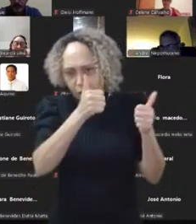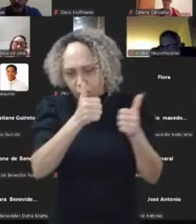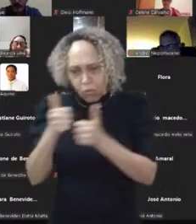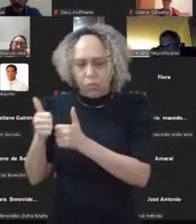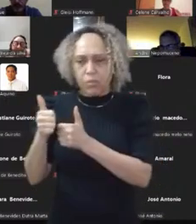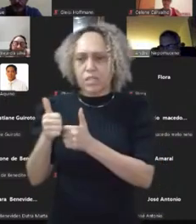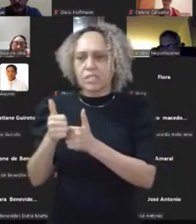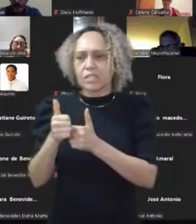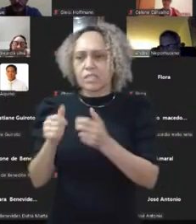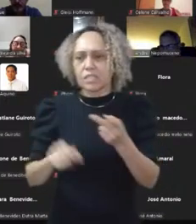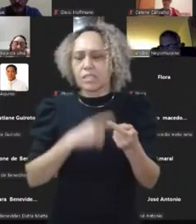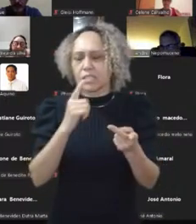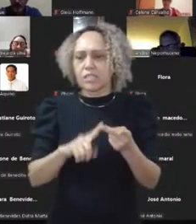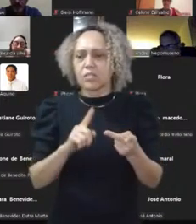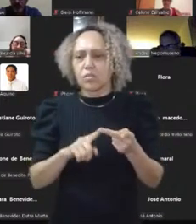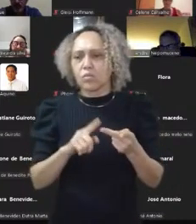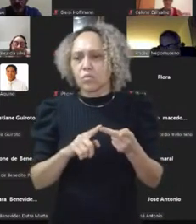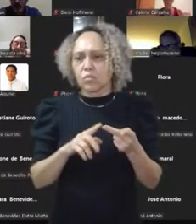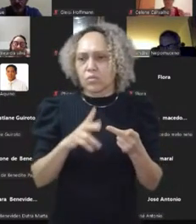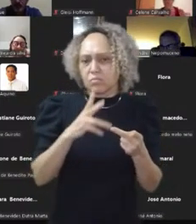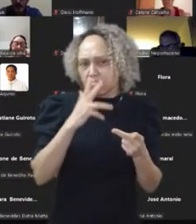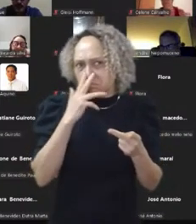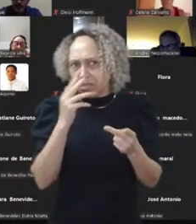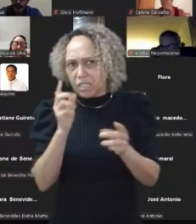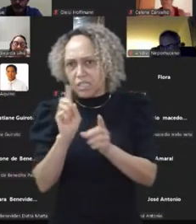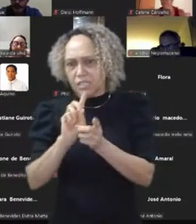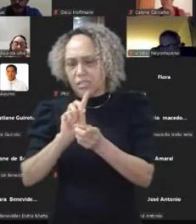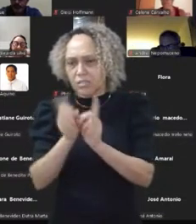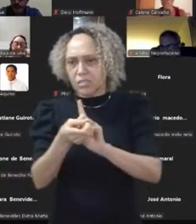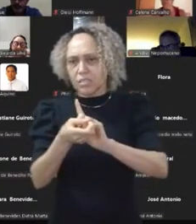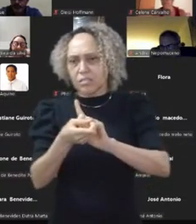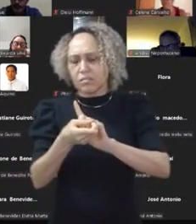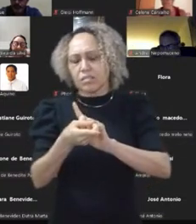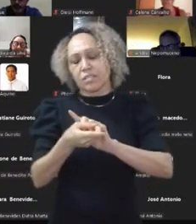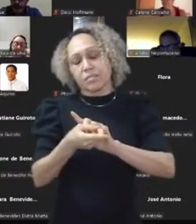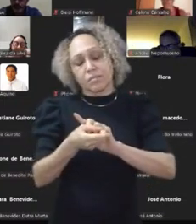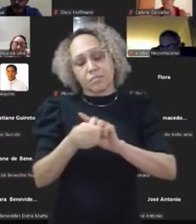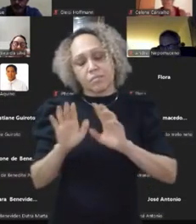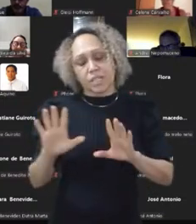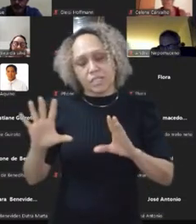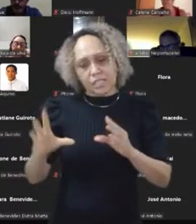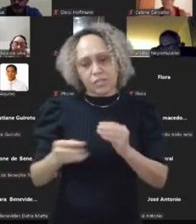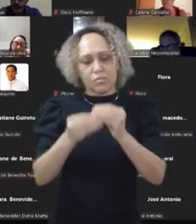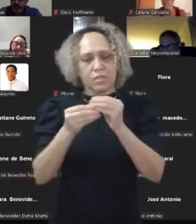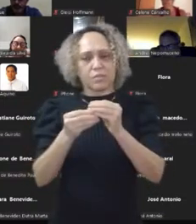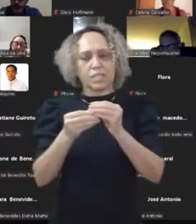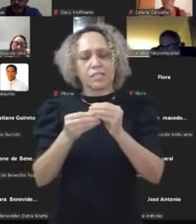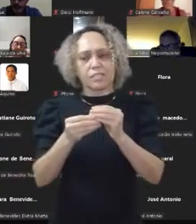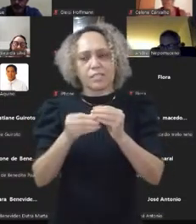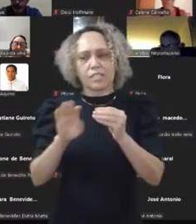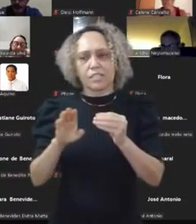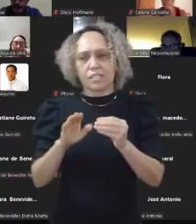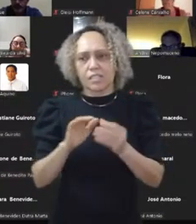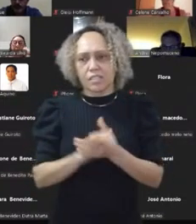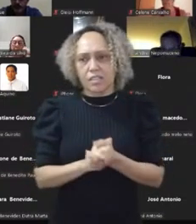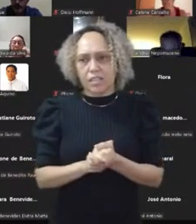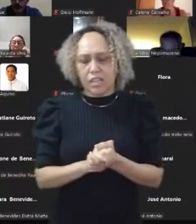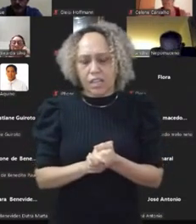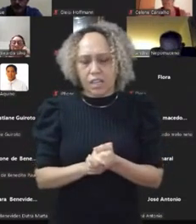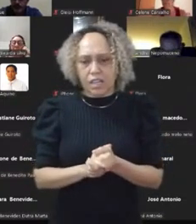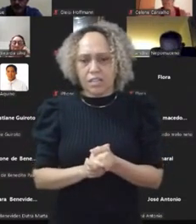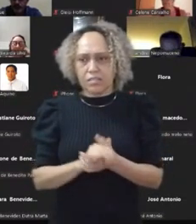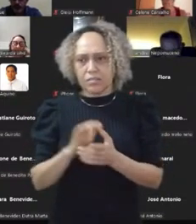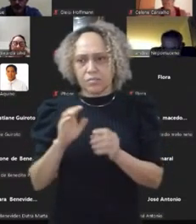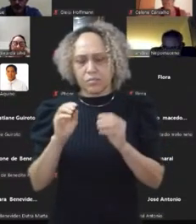atitude Pode parecer contraditória mas é complementar que é fugir um certo presentismo das